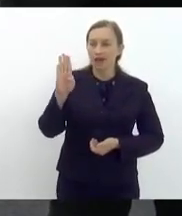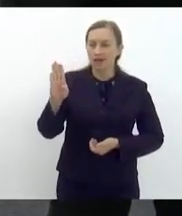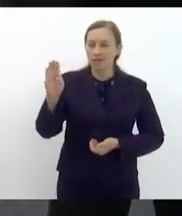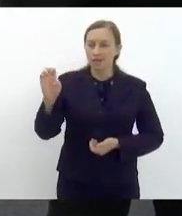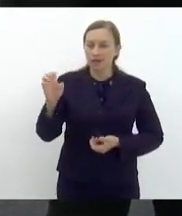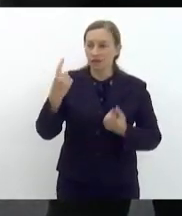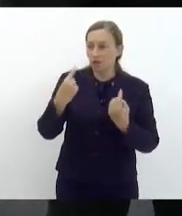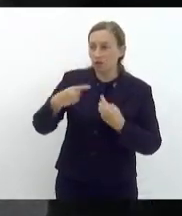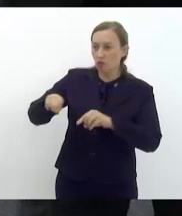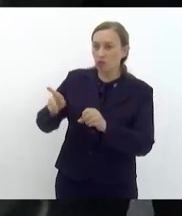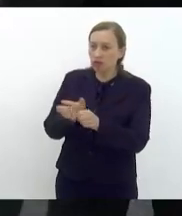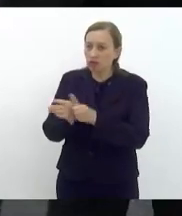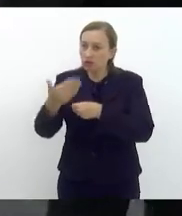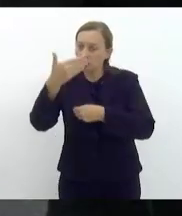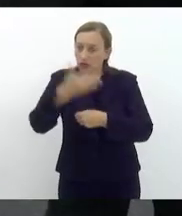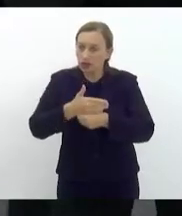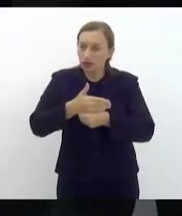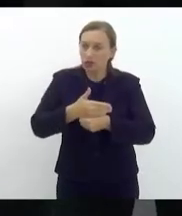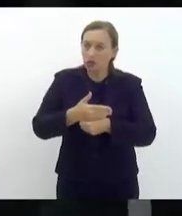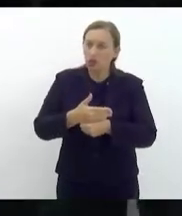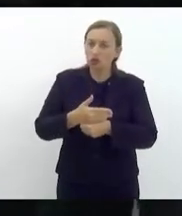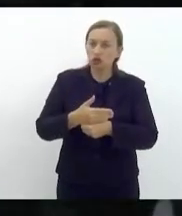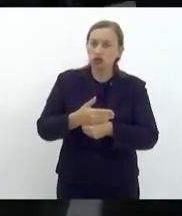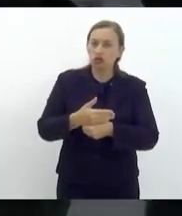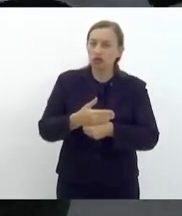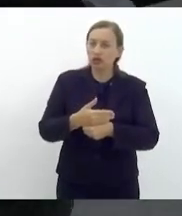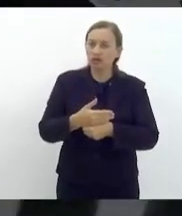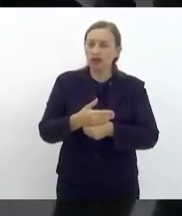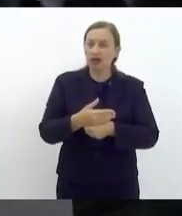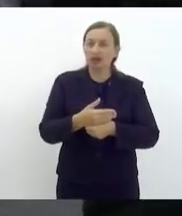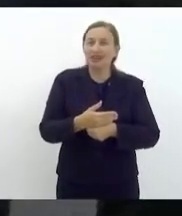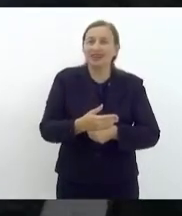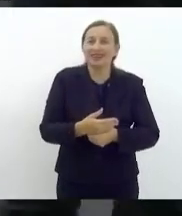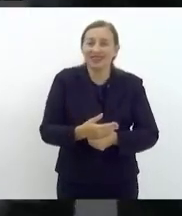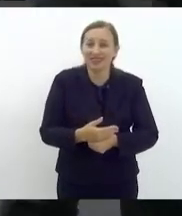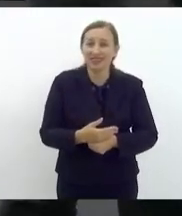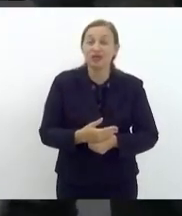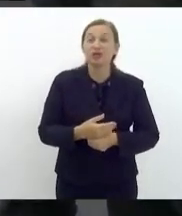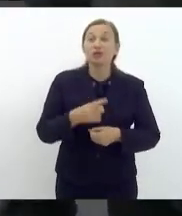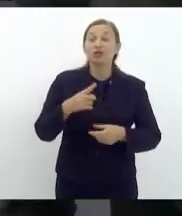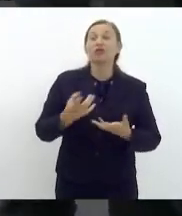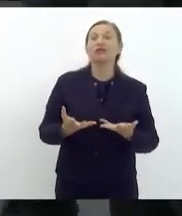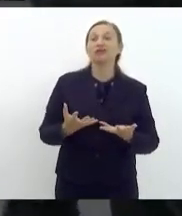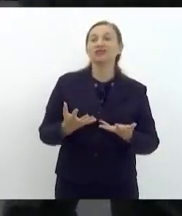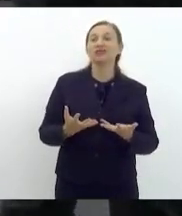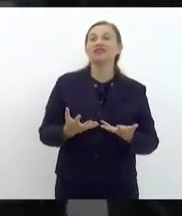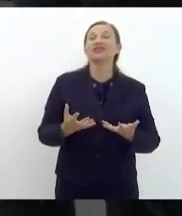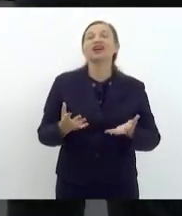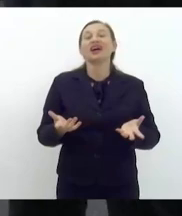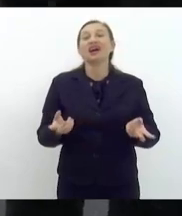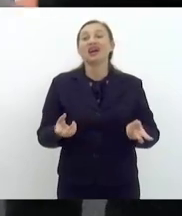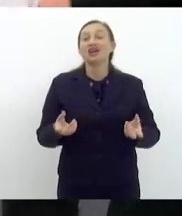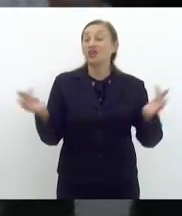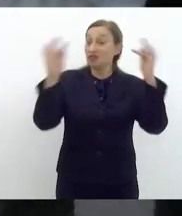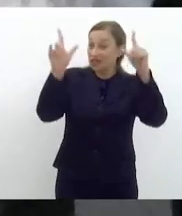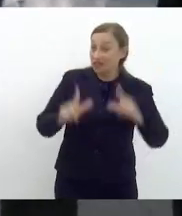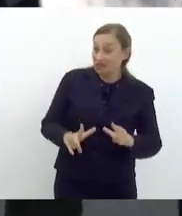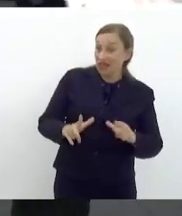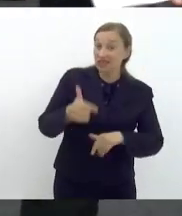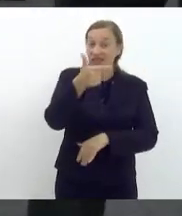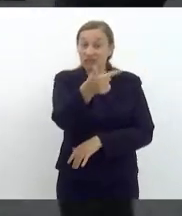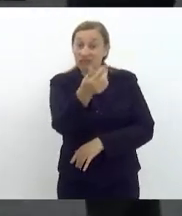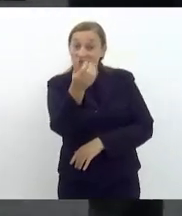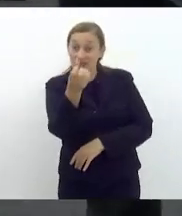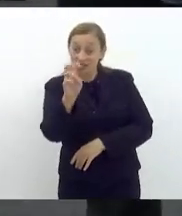fascismo. A cobra fumou, como se dizia naquela época. E eu tenho muita felicidade de saber que desses 25